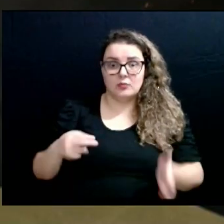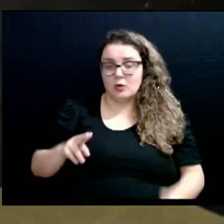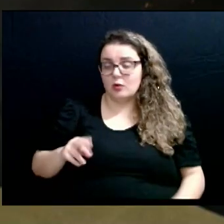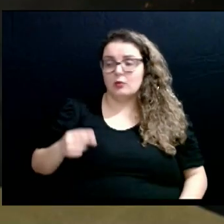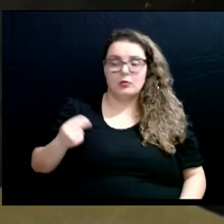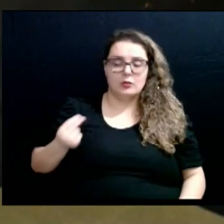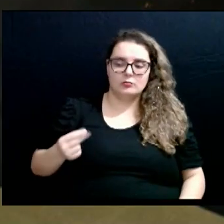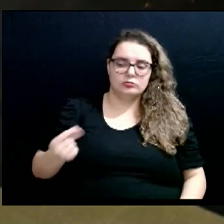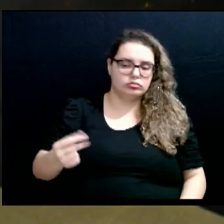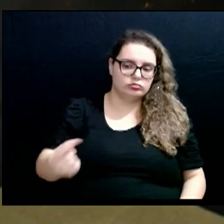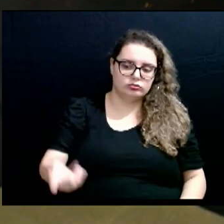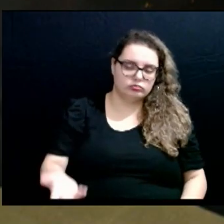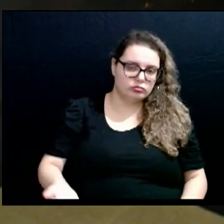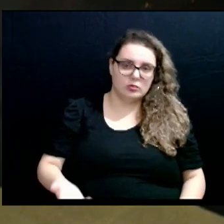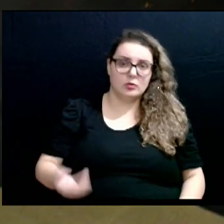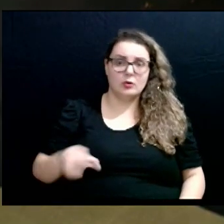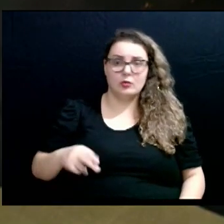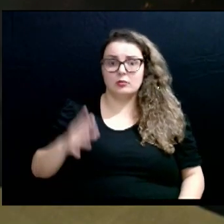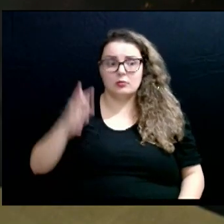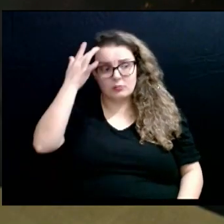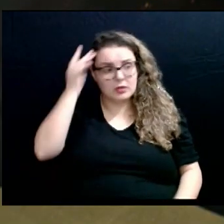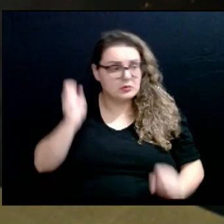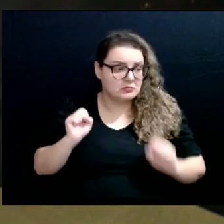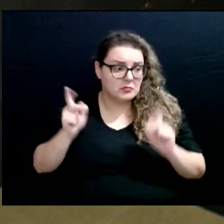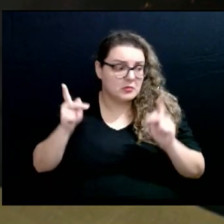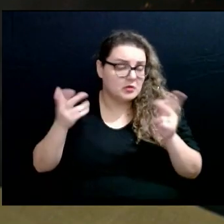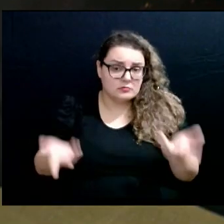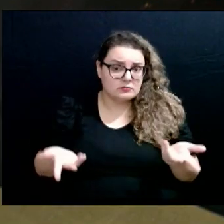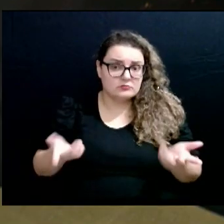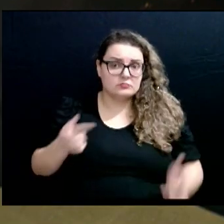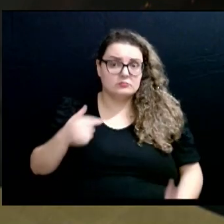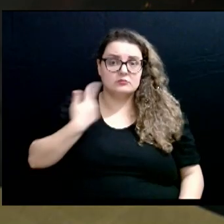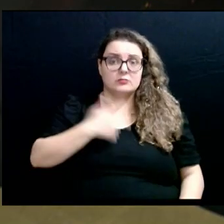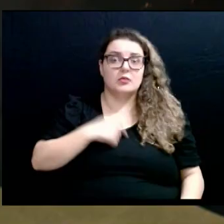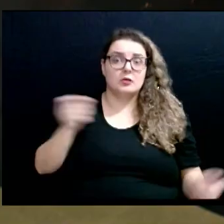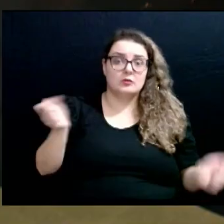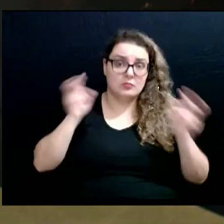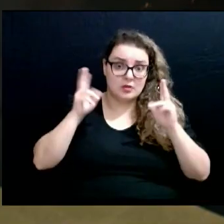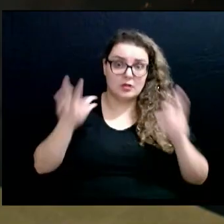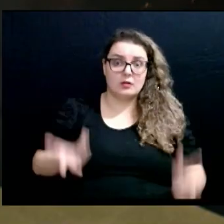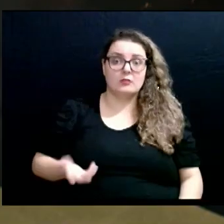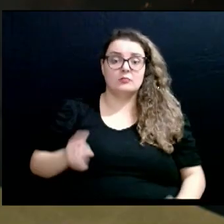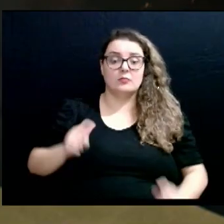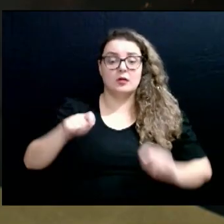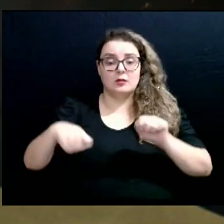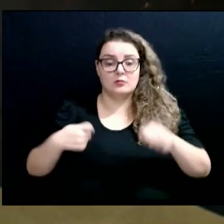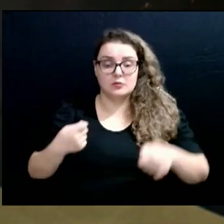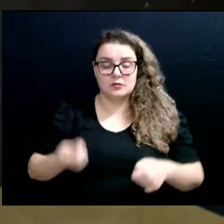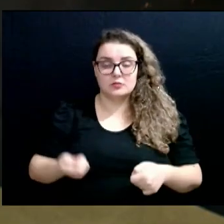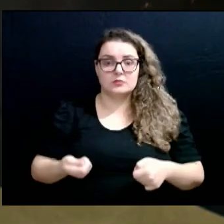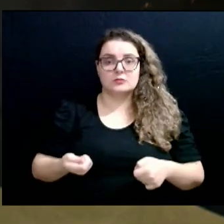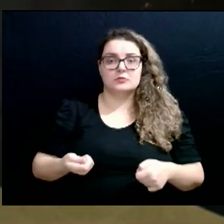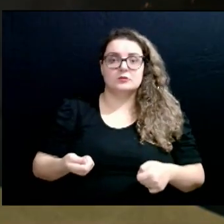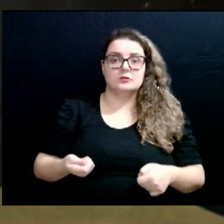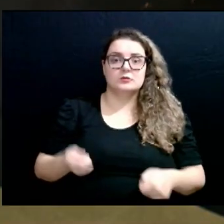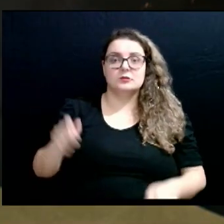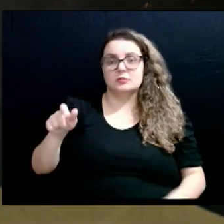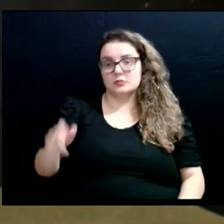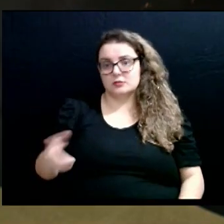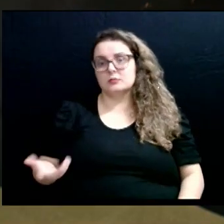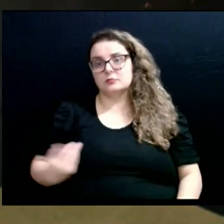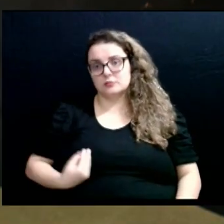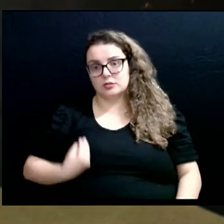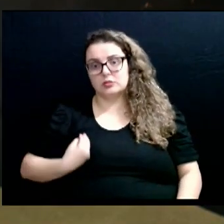se amanhã tá tudo bem, né? A gente precisa ficar atento aos sinais que esse indivíduo que passou por esse